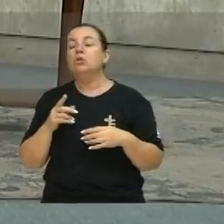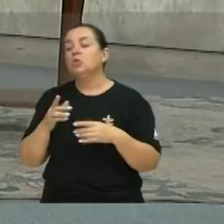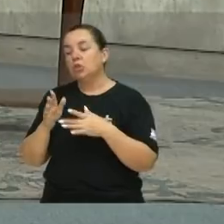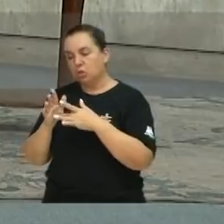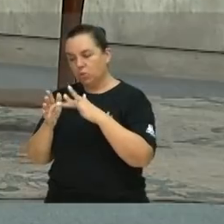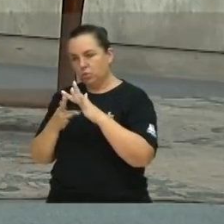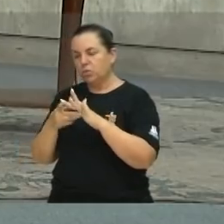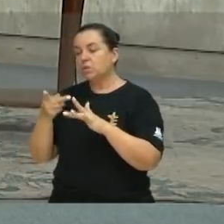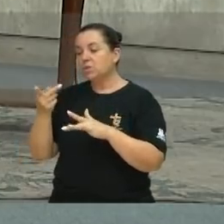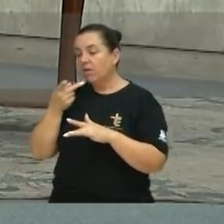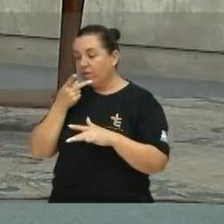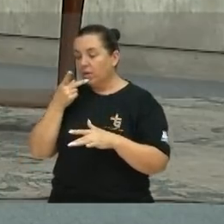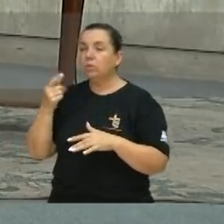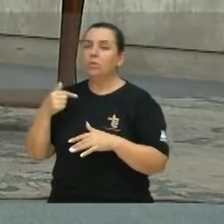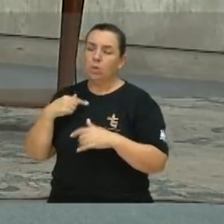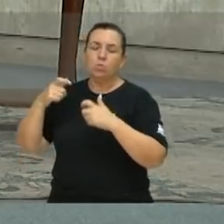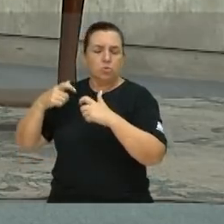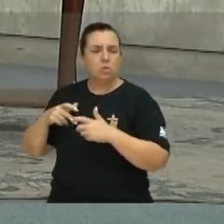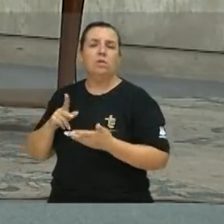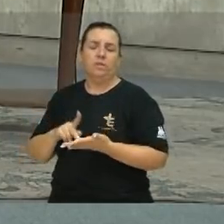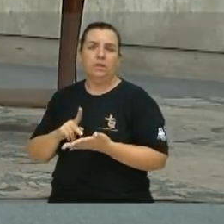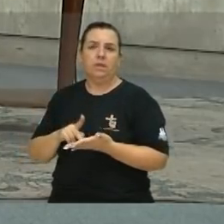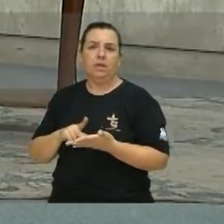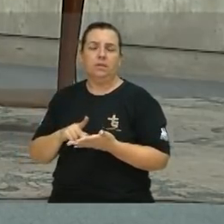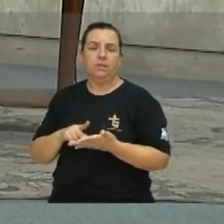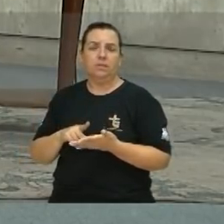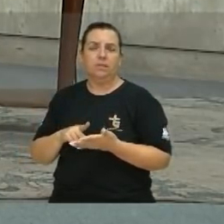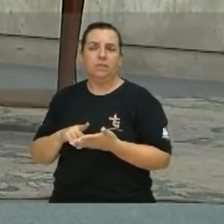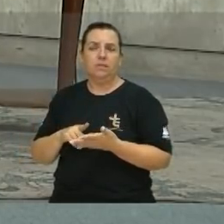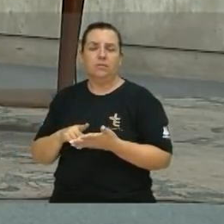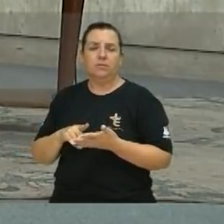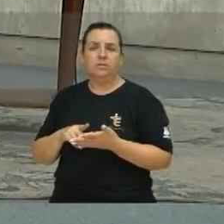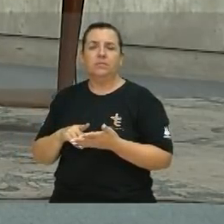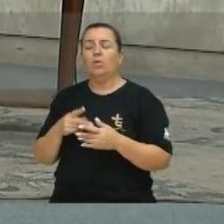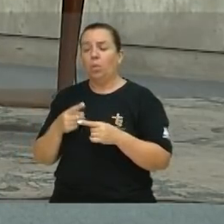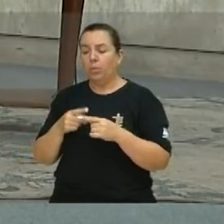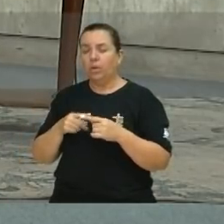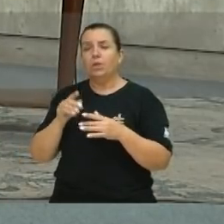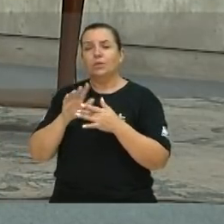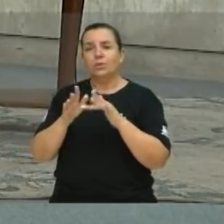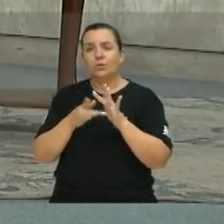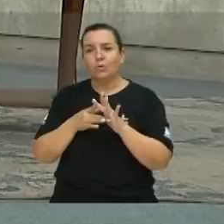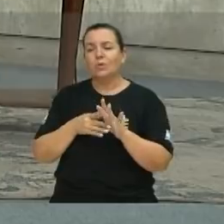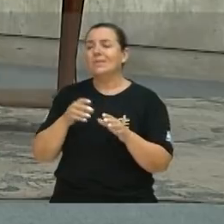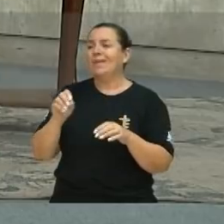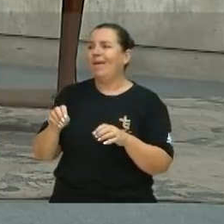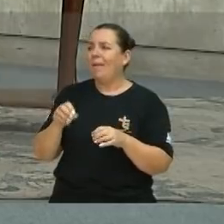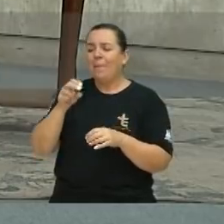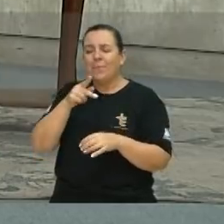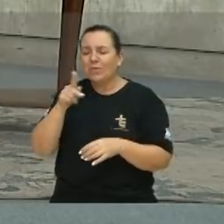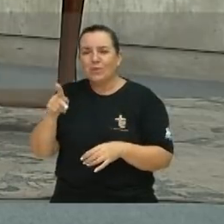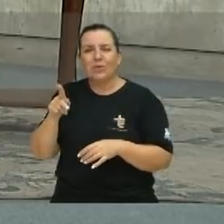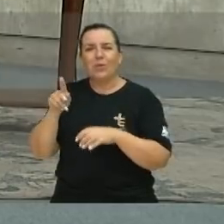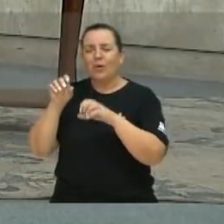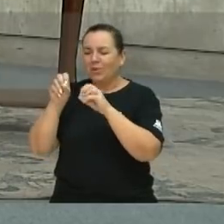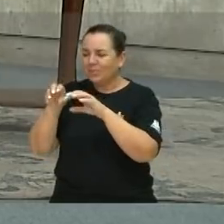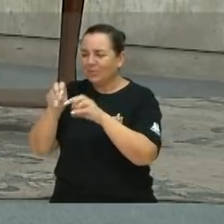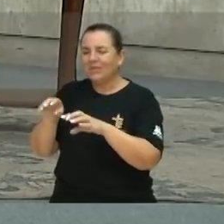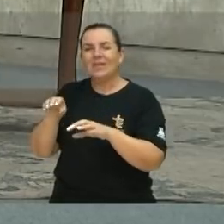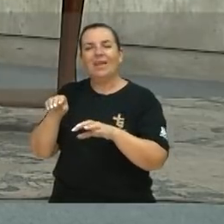não é designa mestre autoridade para ensinar